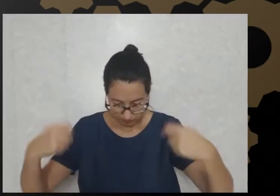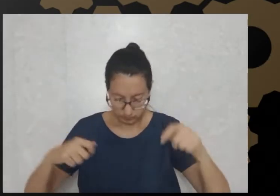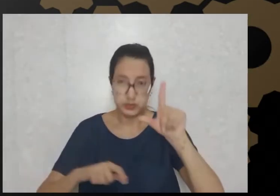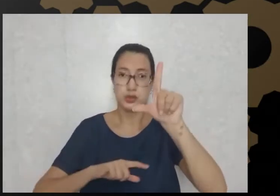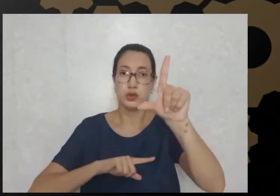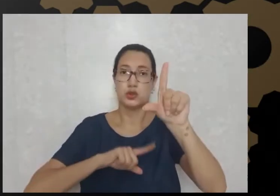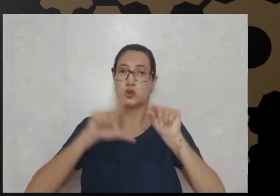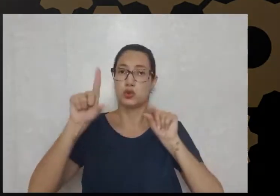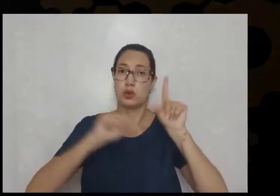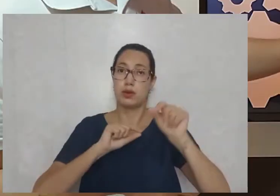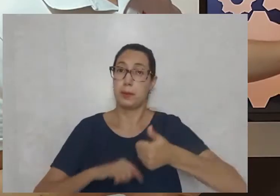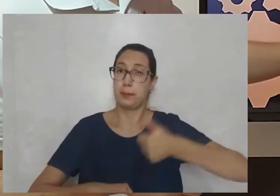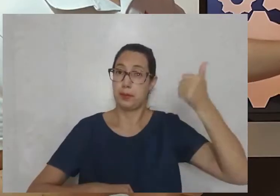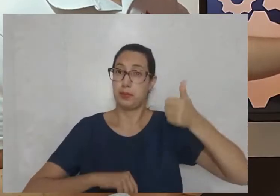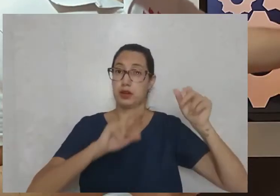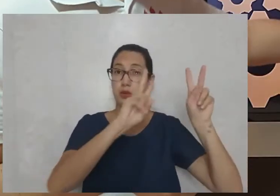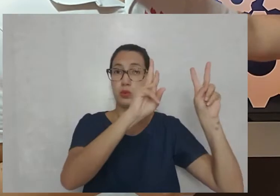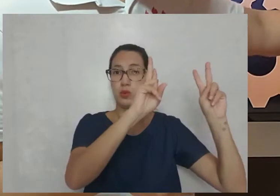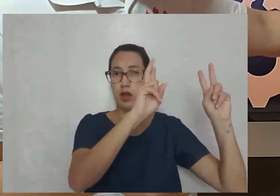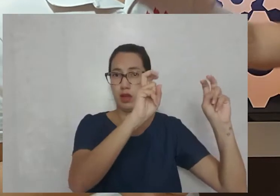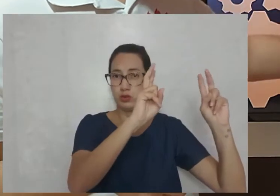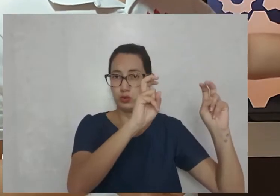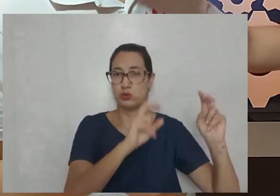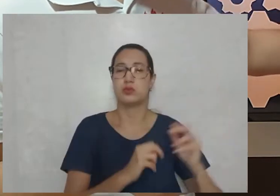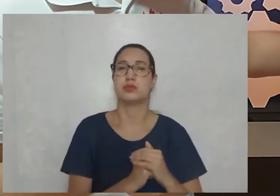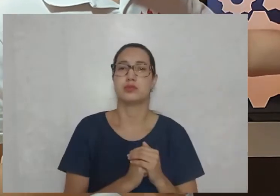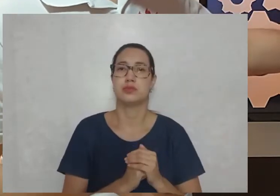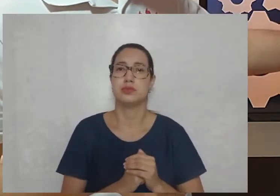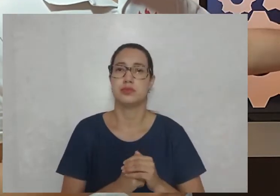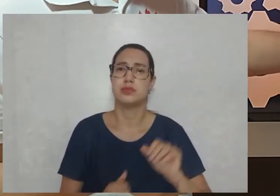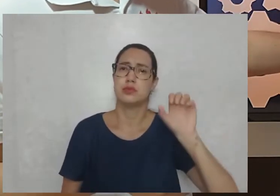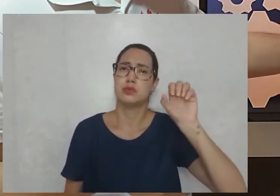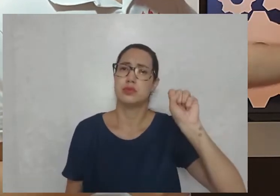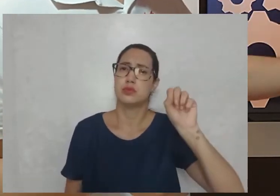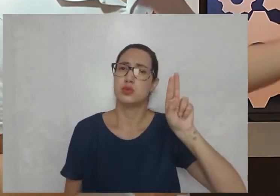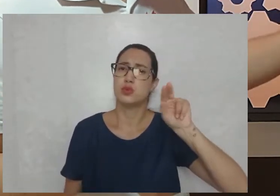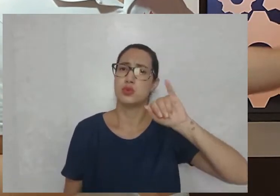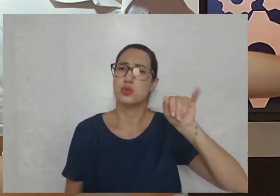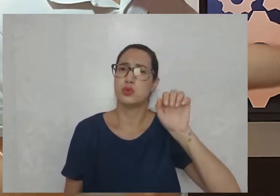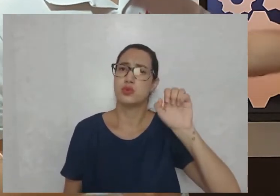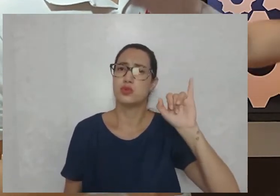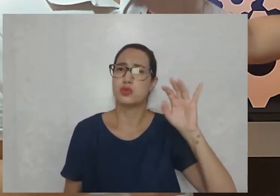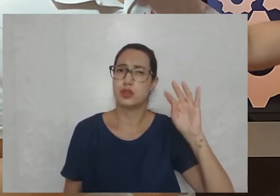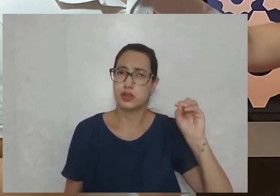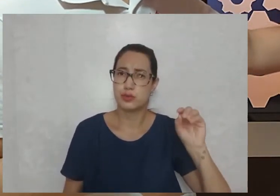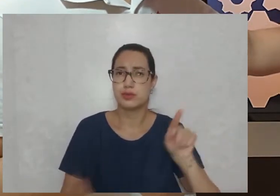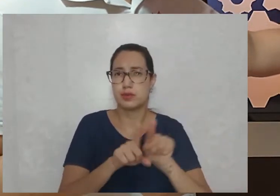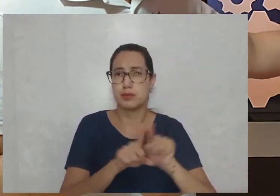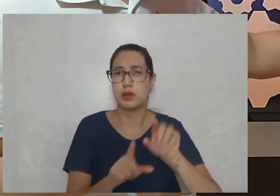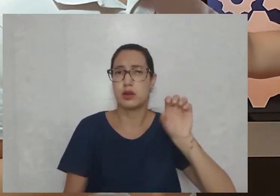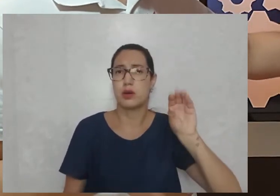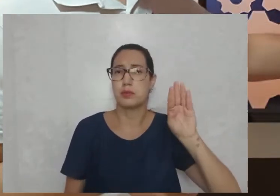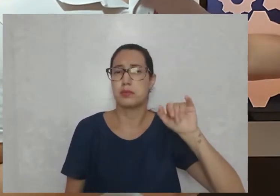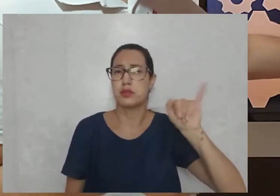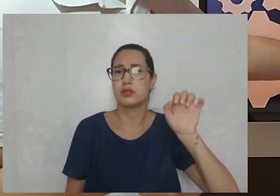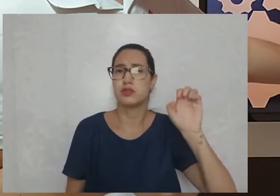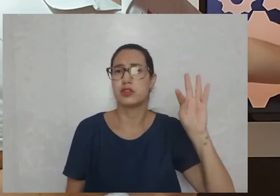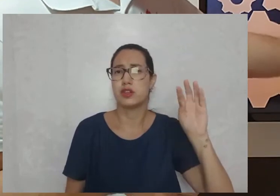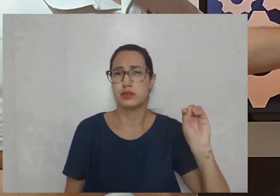nesse assunto, vocês primeiro vão identificar sujeito e objeto. Para que é isso? Porque a gente vai conseguir, em cima do sujeito e do